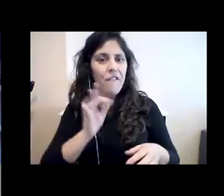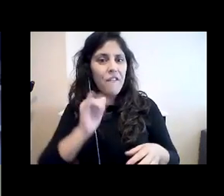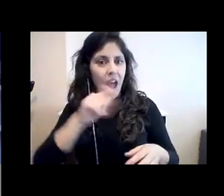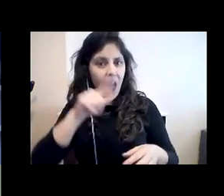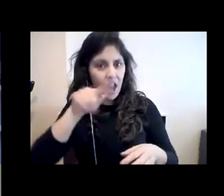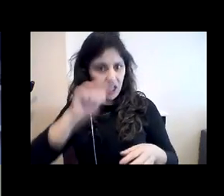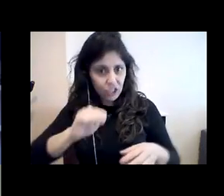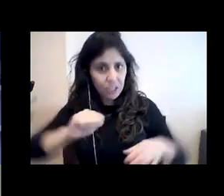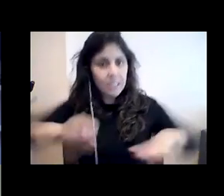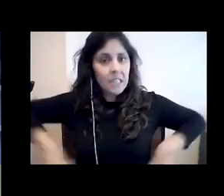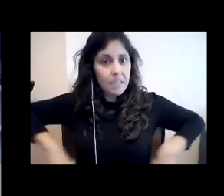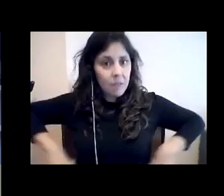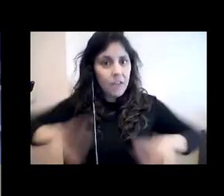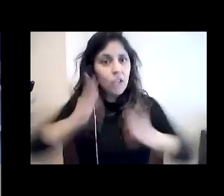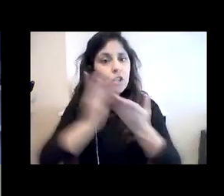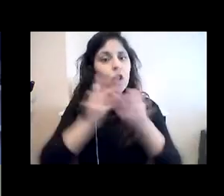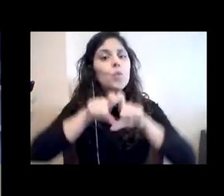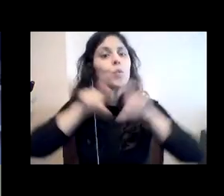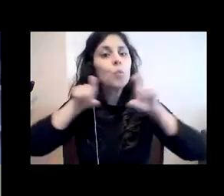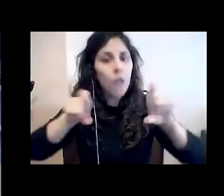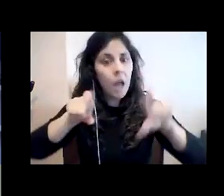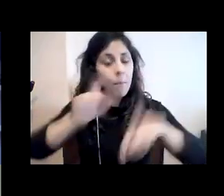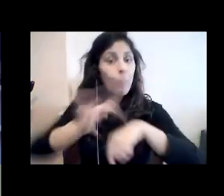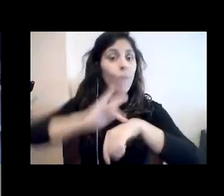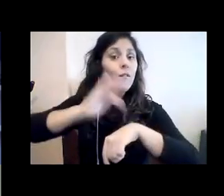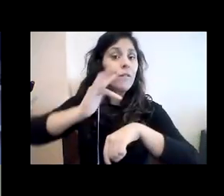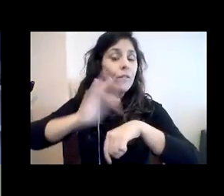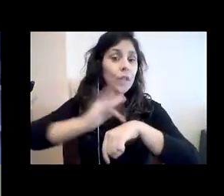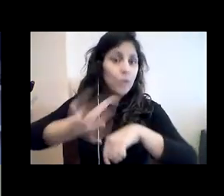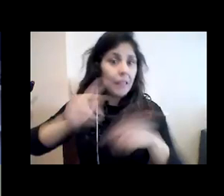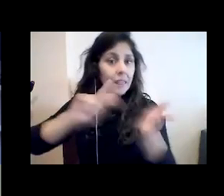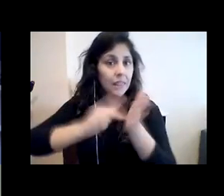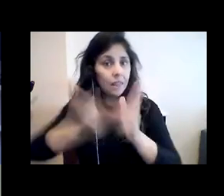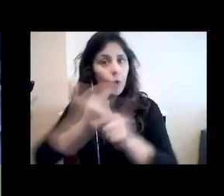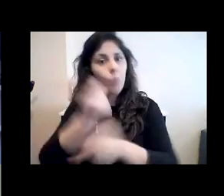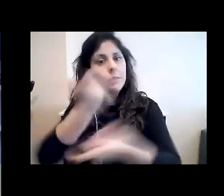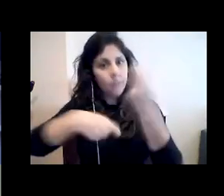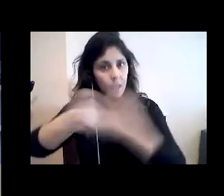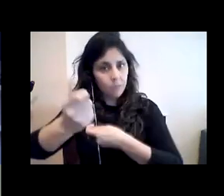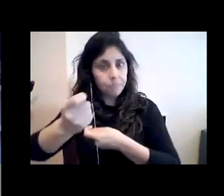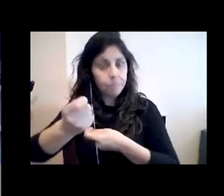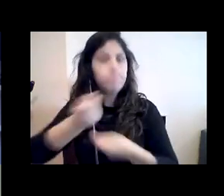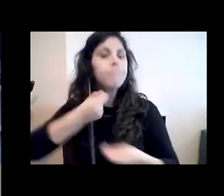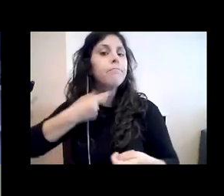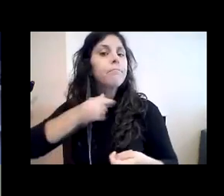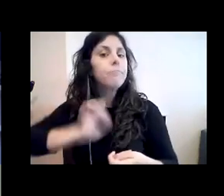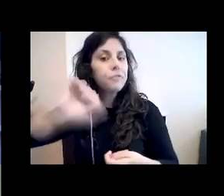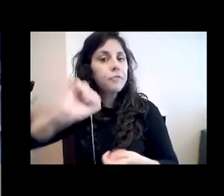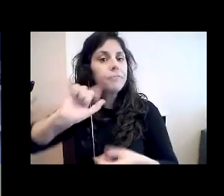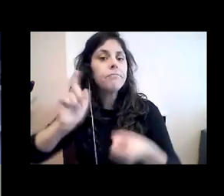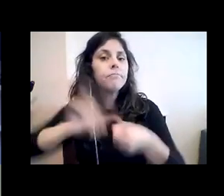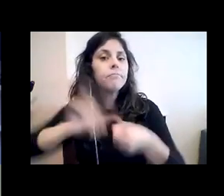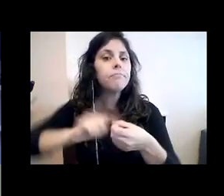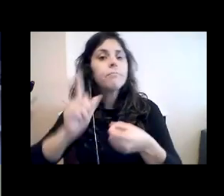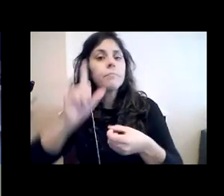Maria da Feira, precisamente o curso profissional de técnico comercial, foi elemento do Conselho Geral